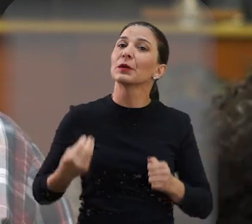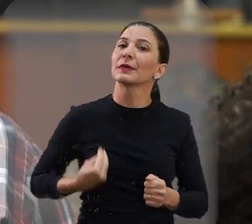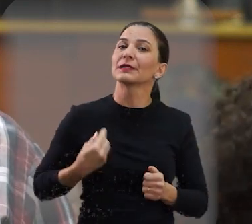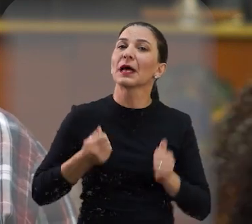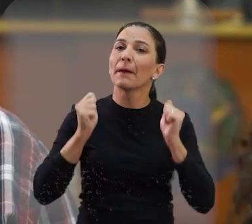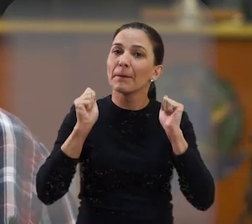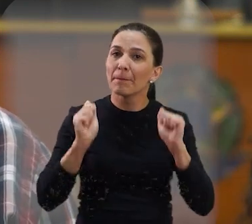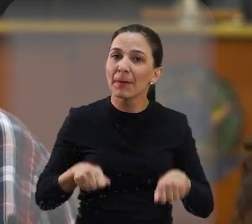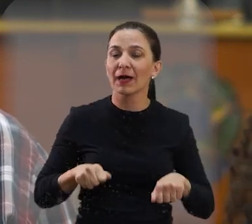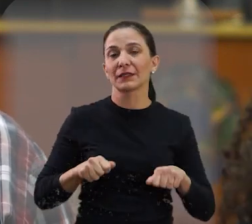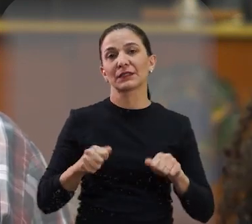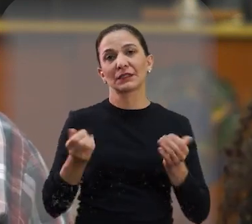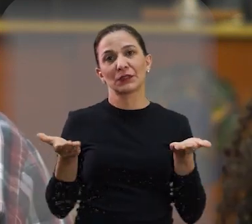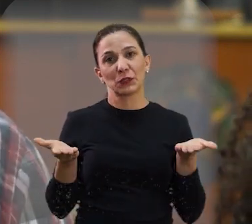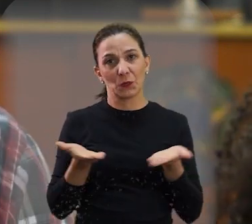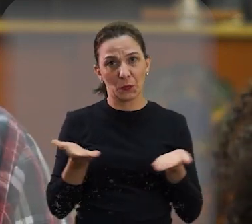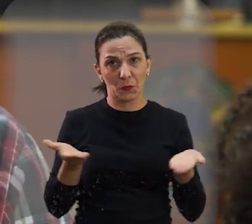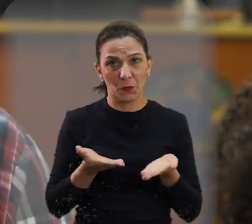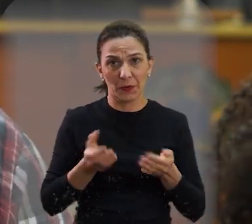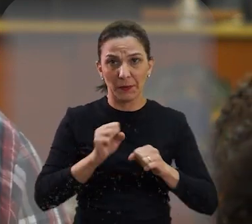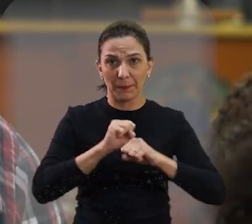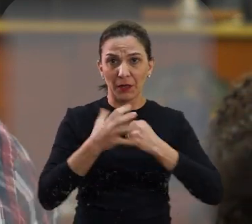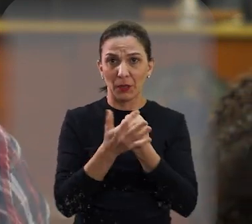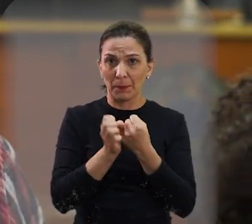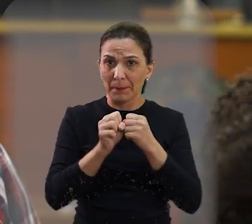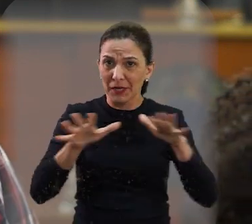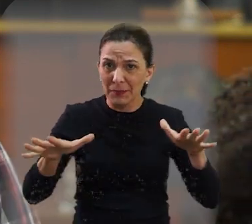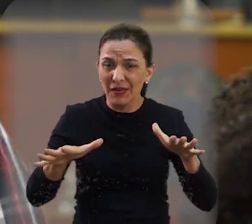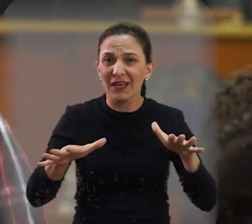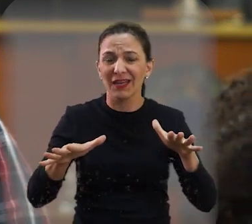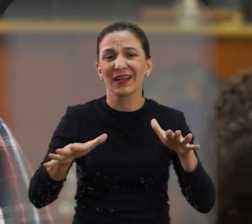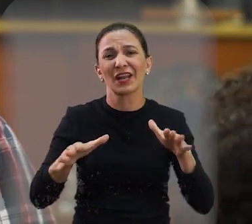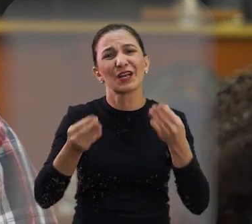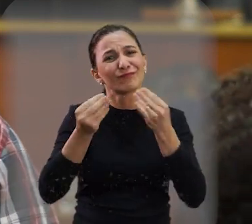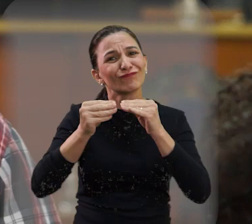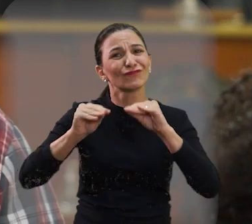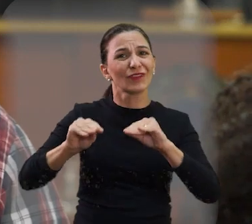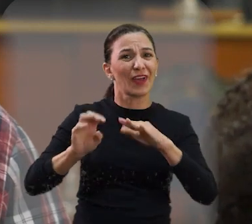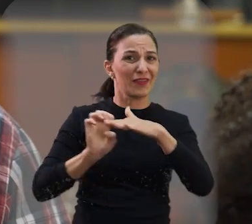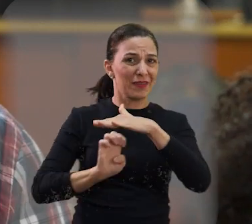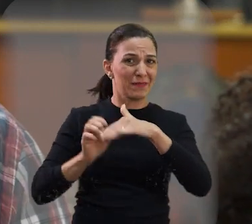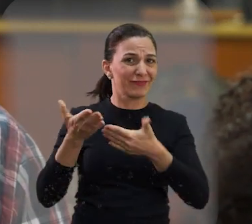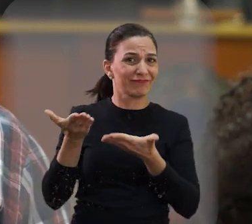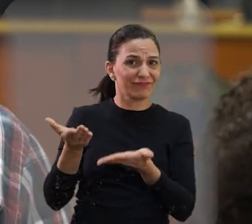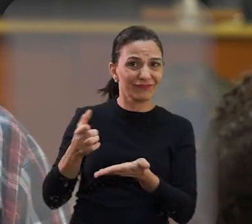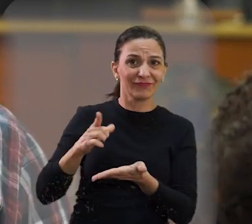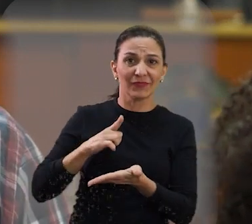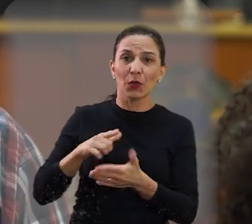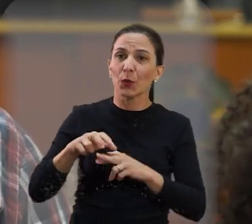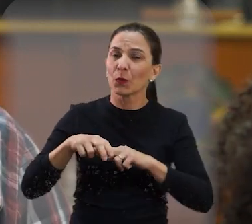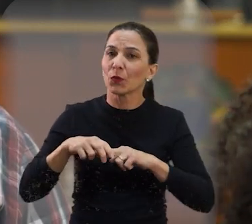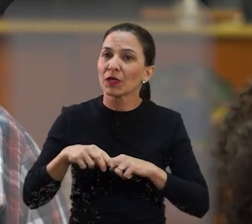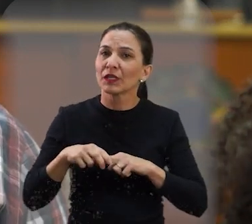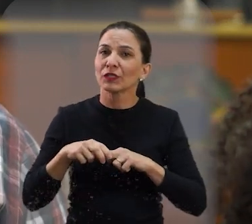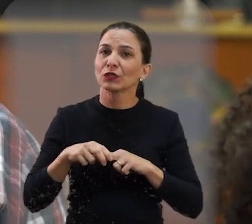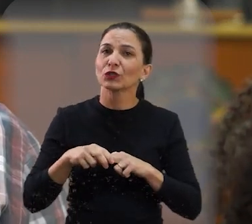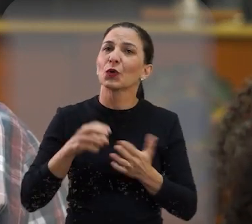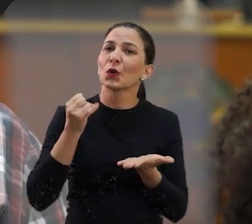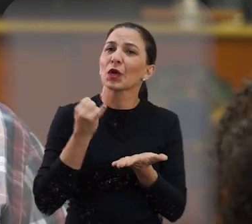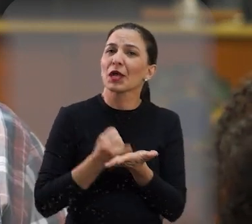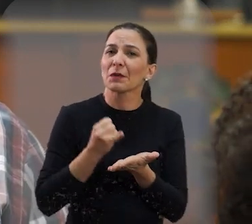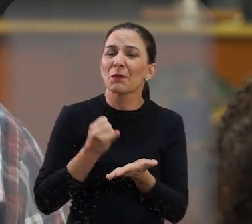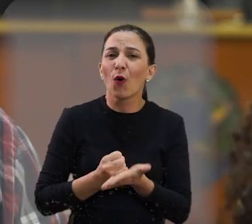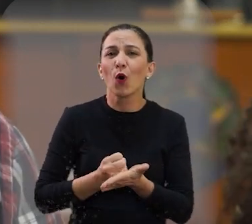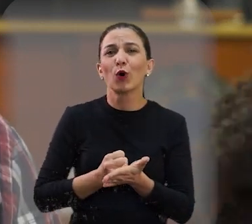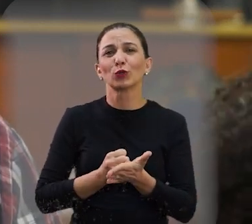CNPJ que também na pandemia tiveram suas atividades muito prejudicadas e tiveram seus suas